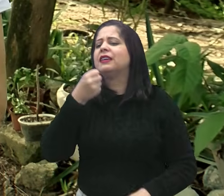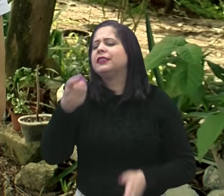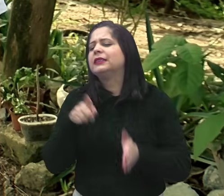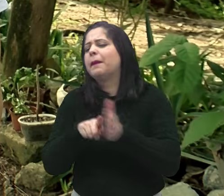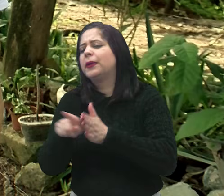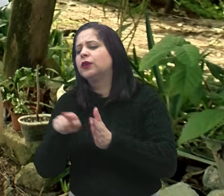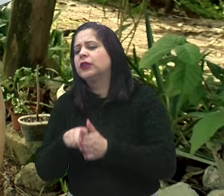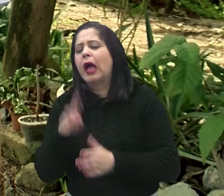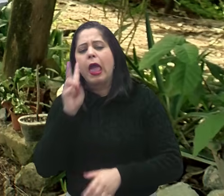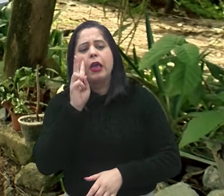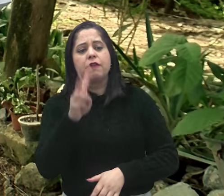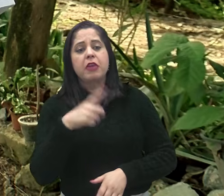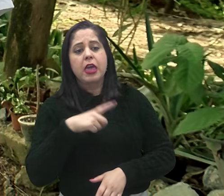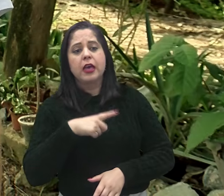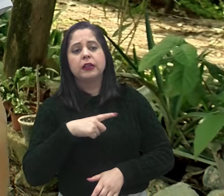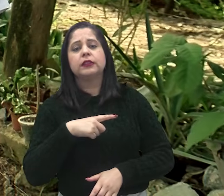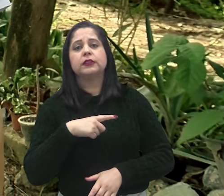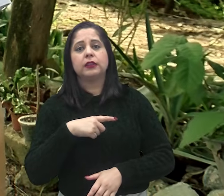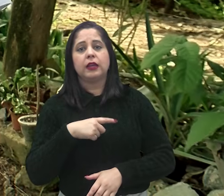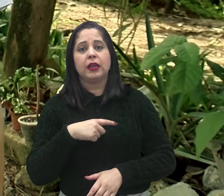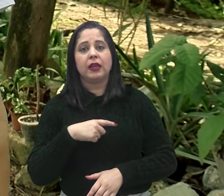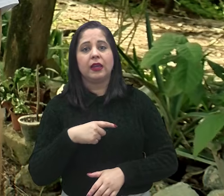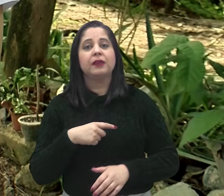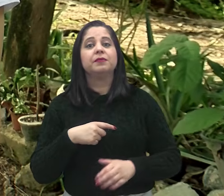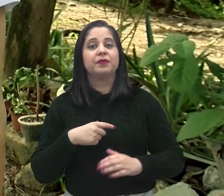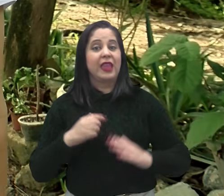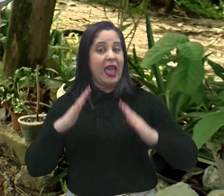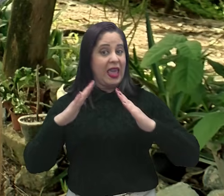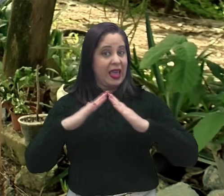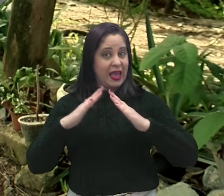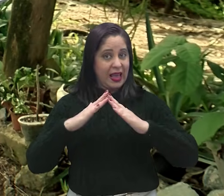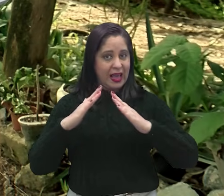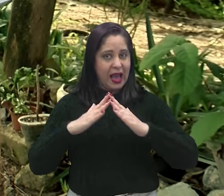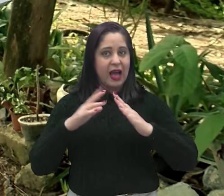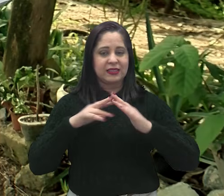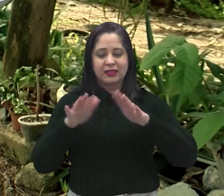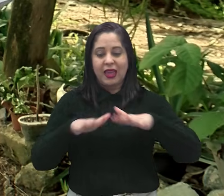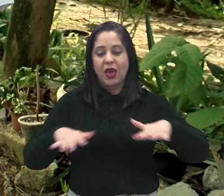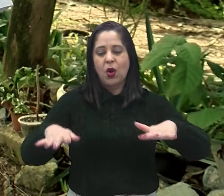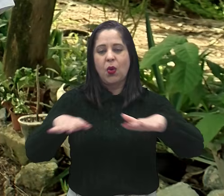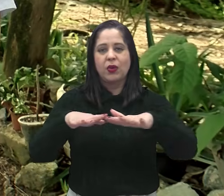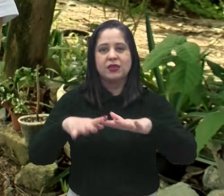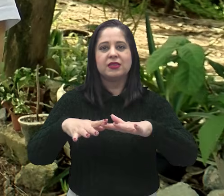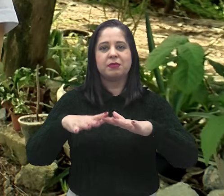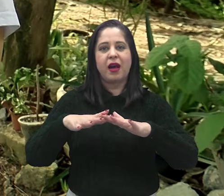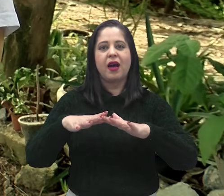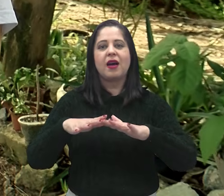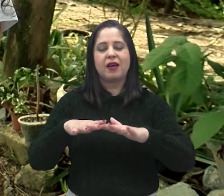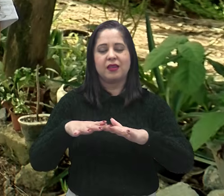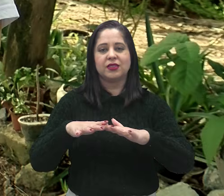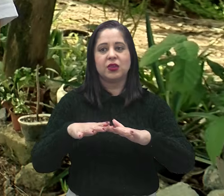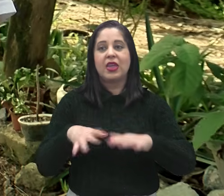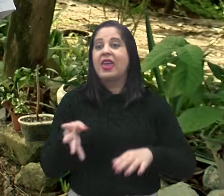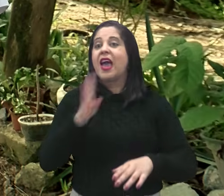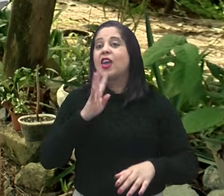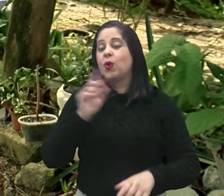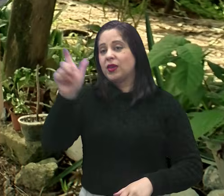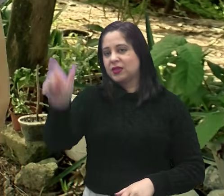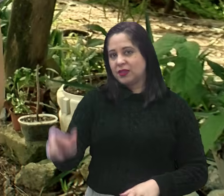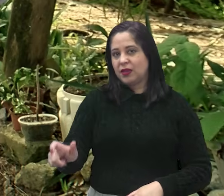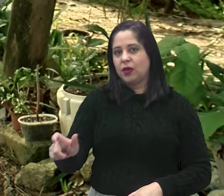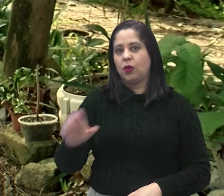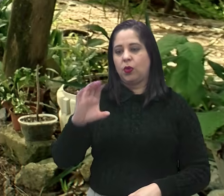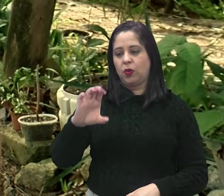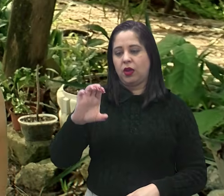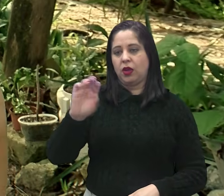dentro das casas, que as pessoas gostavam de plantar. Então eles conheceram o seu Hélio e o seu Vicente na esquina lá de baixo, porque eles já